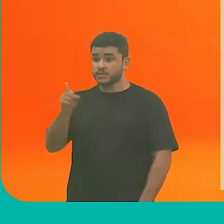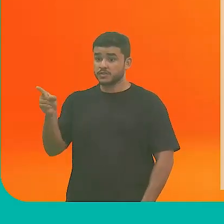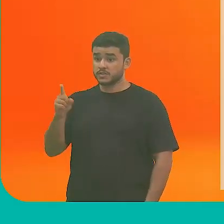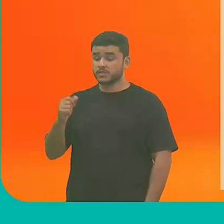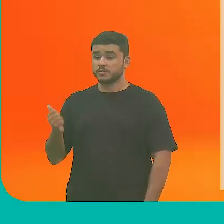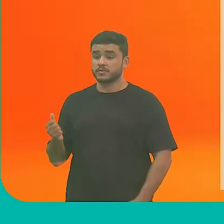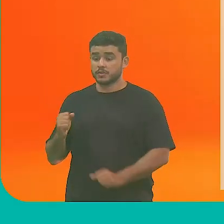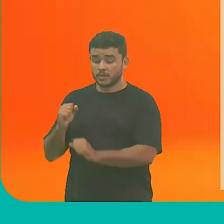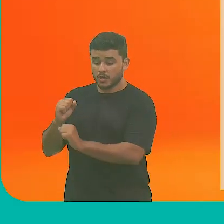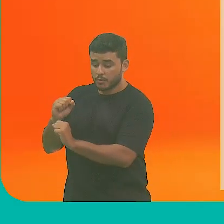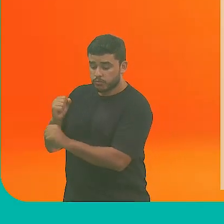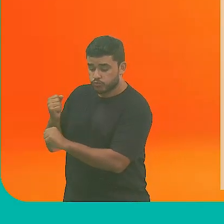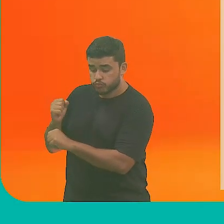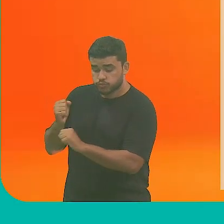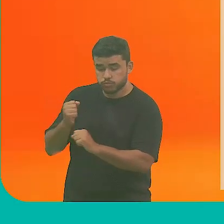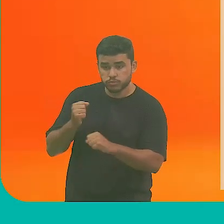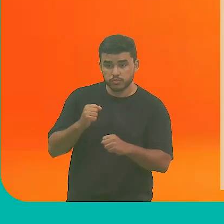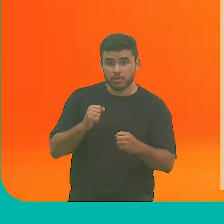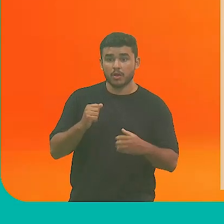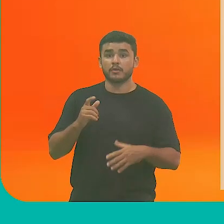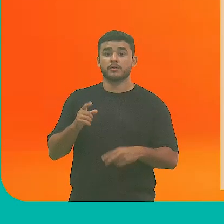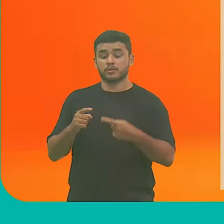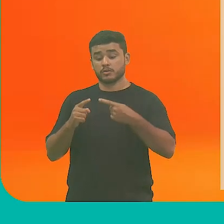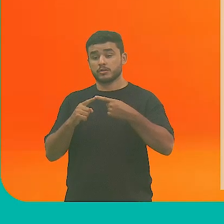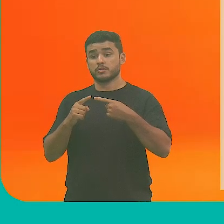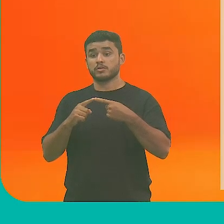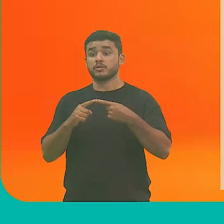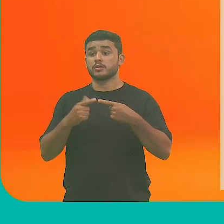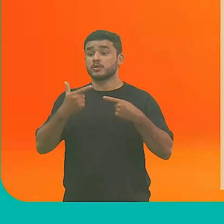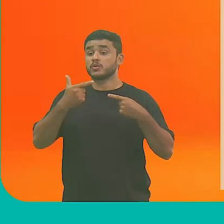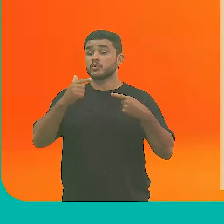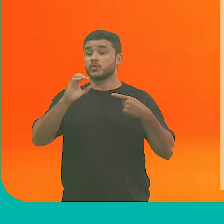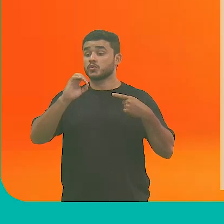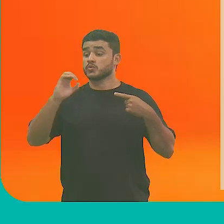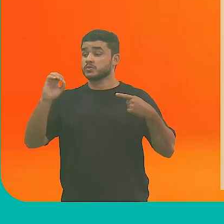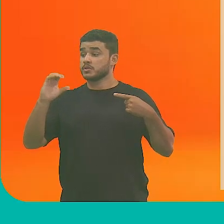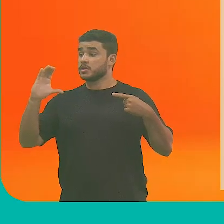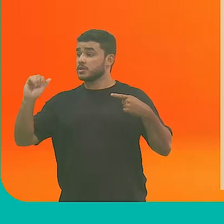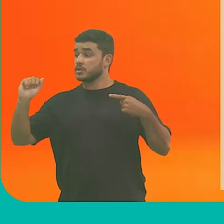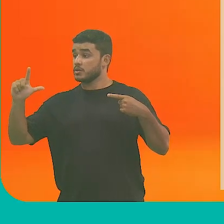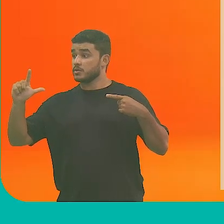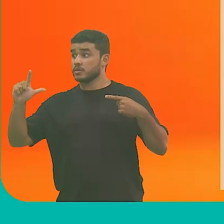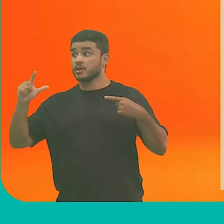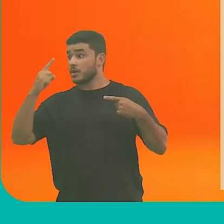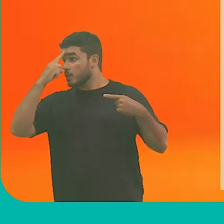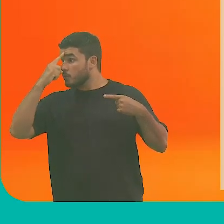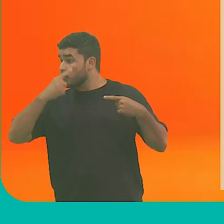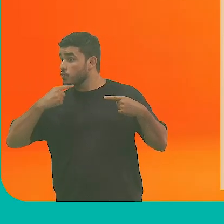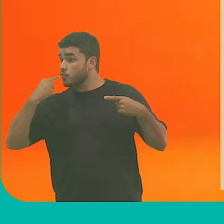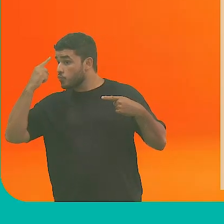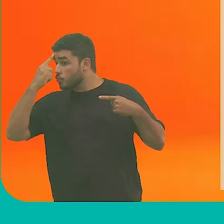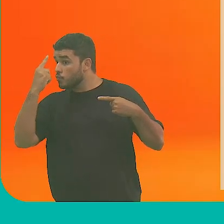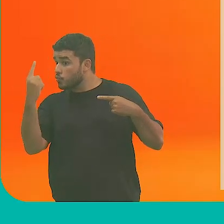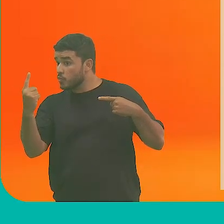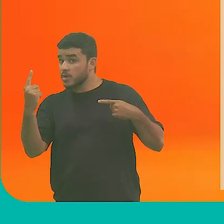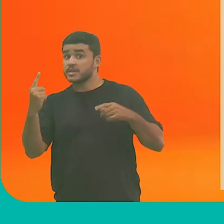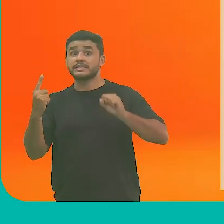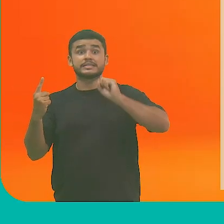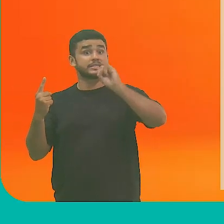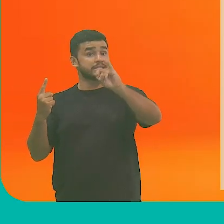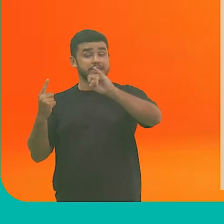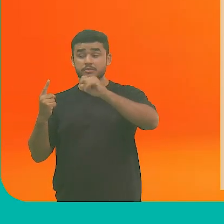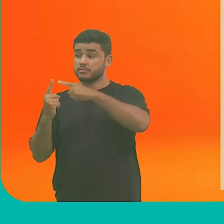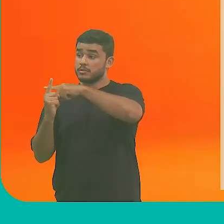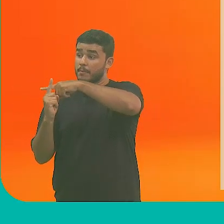Não é 200? Então, em meia hora ela vai gastar o quê? 100. Então, ela começa varrendo o chão, não